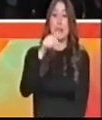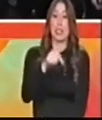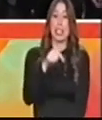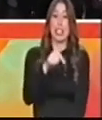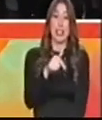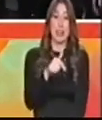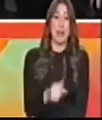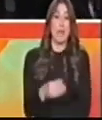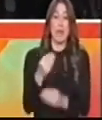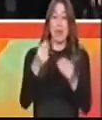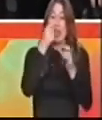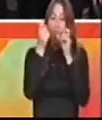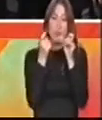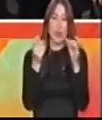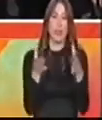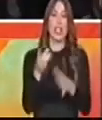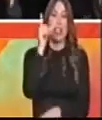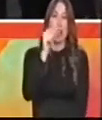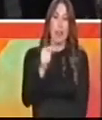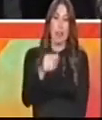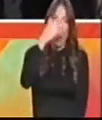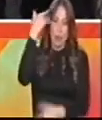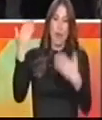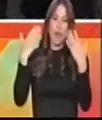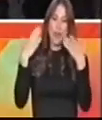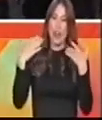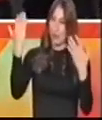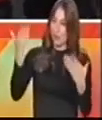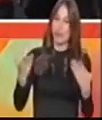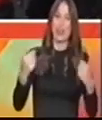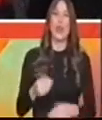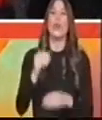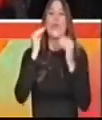humana maravilhosa e o verão de São Martinho a abençoar-nos. É. Um beijinho,